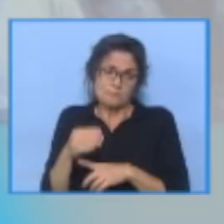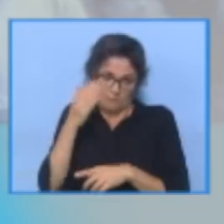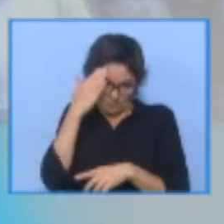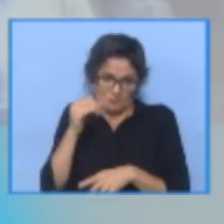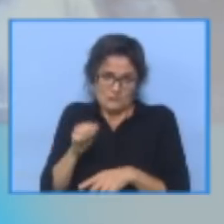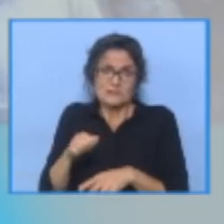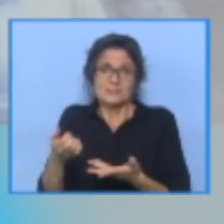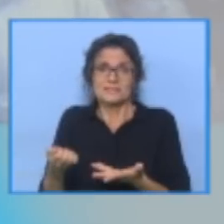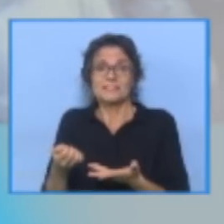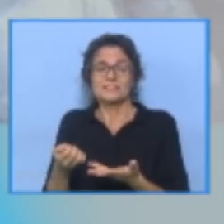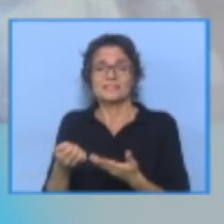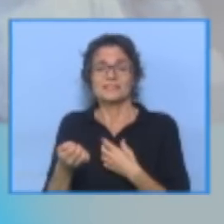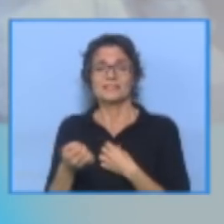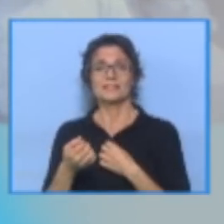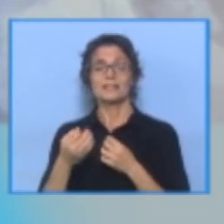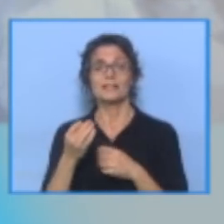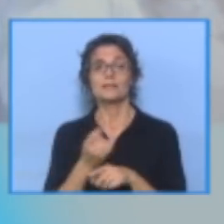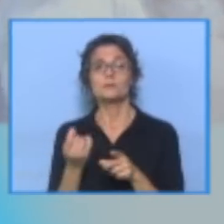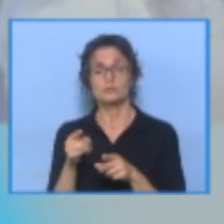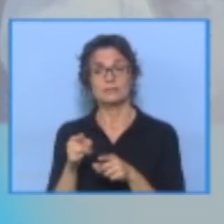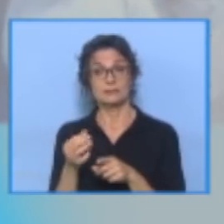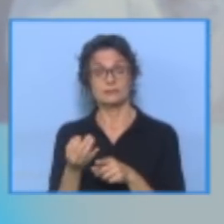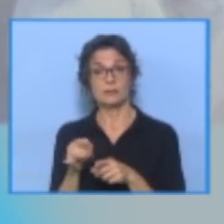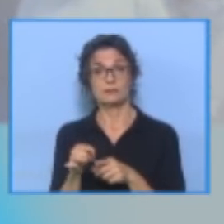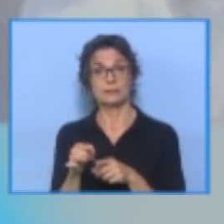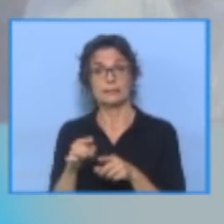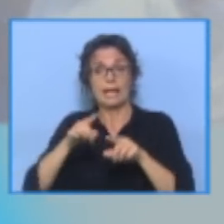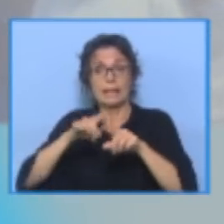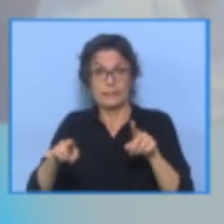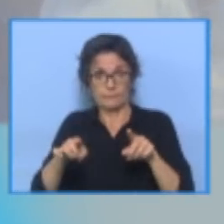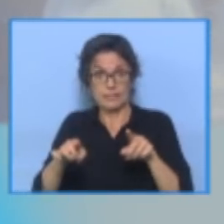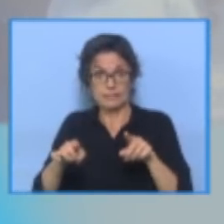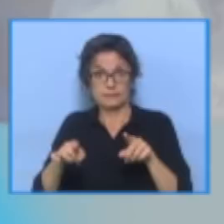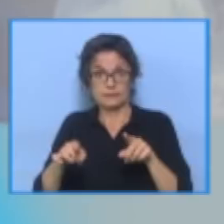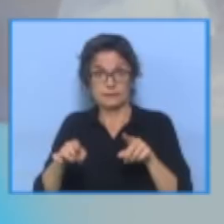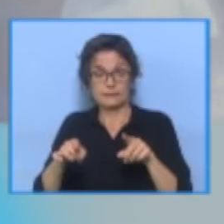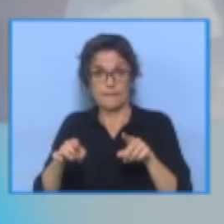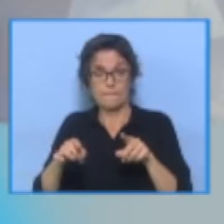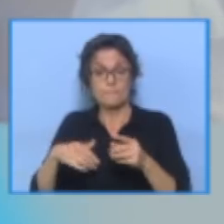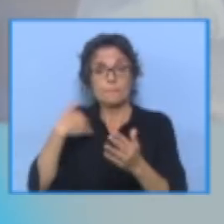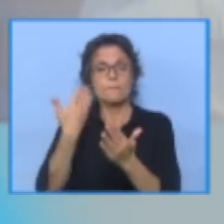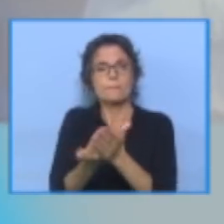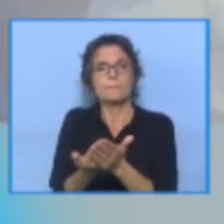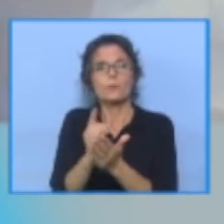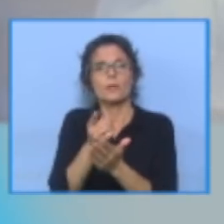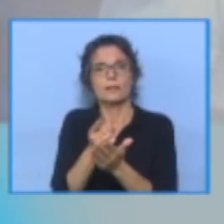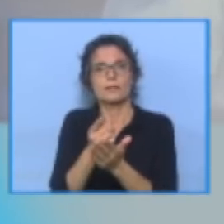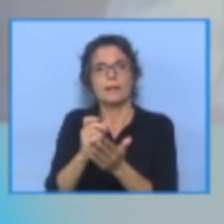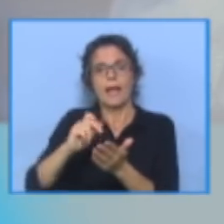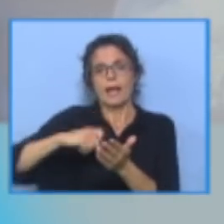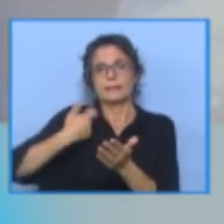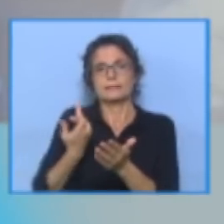Sem dúvida, porque a diferença, em teoria, deveria levar-nos ao